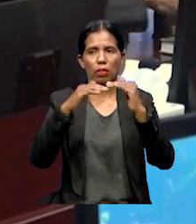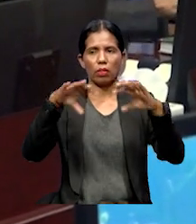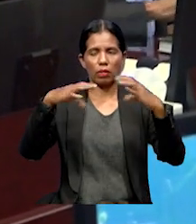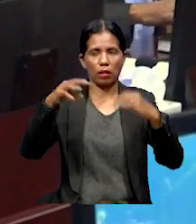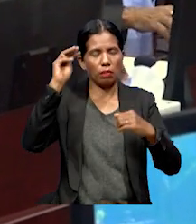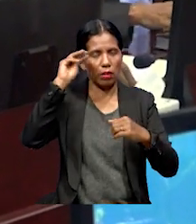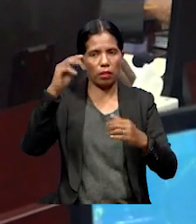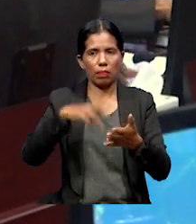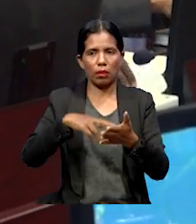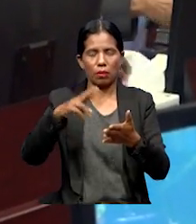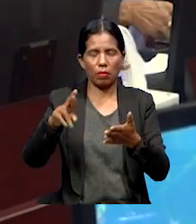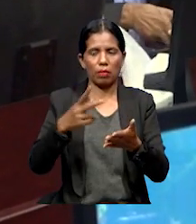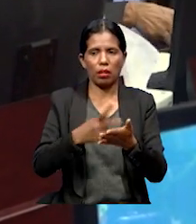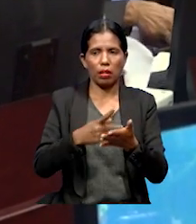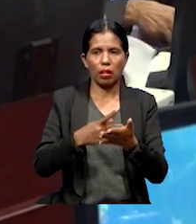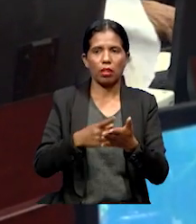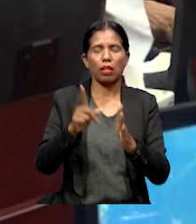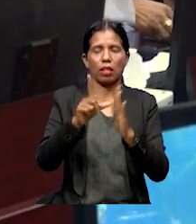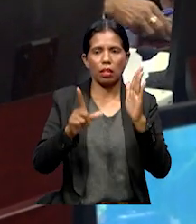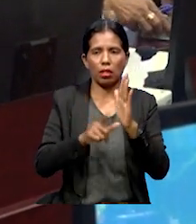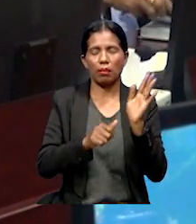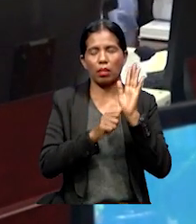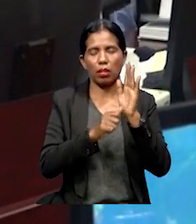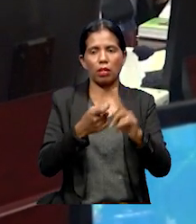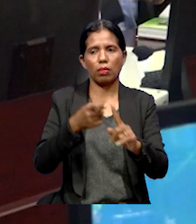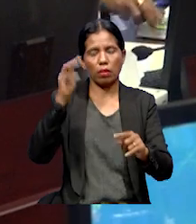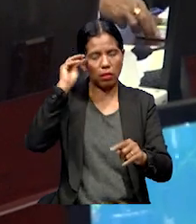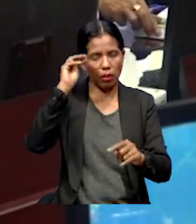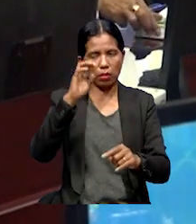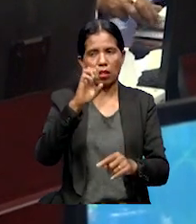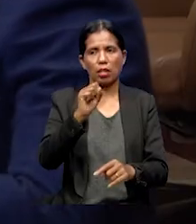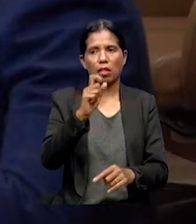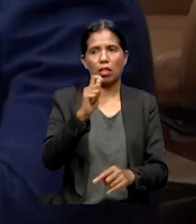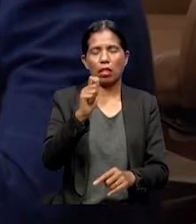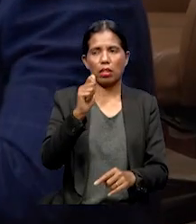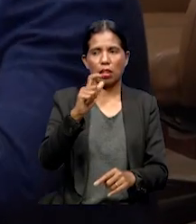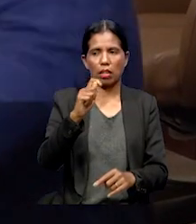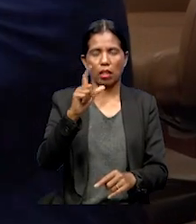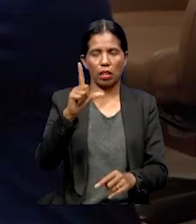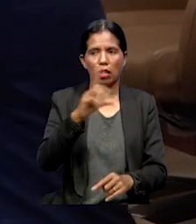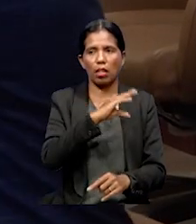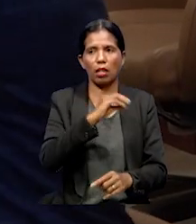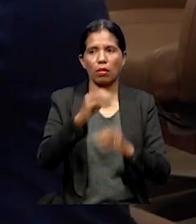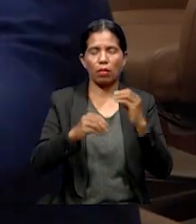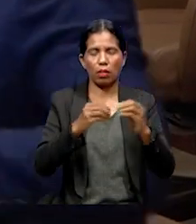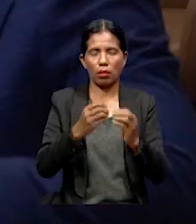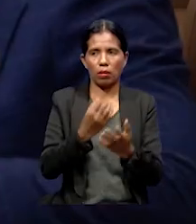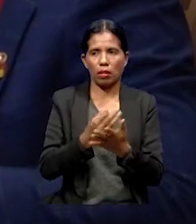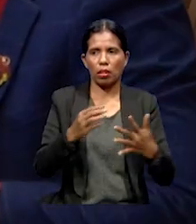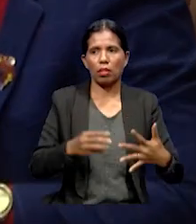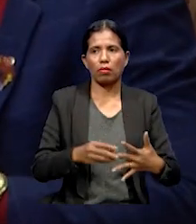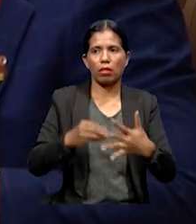o projeto decreto-lei que né, apresenta o seu Ministro da Administração Estatal, Miguel Pereira de Carvalho, com o Fundo Especial